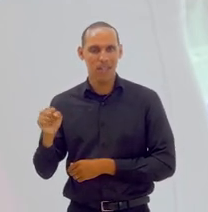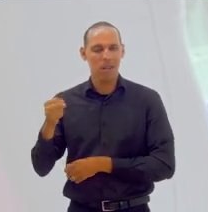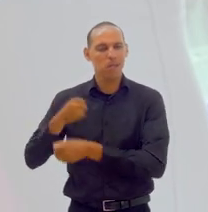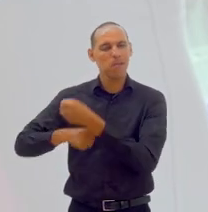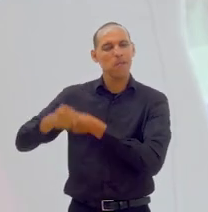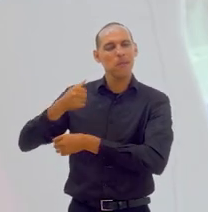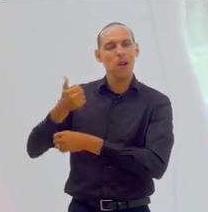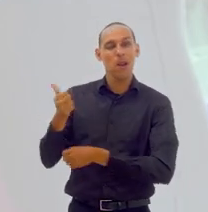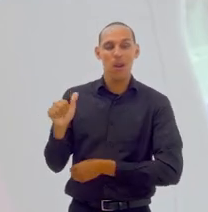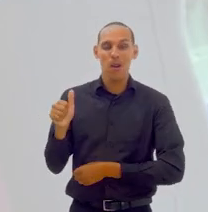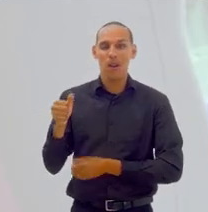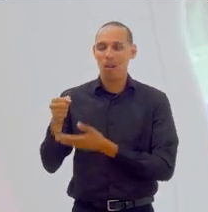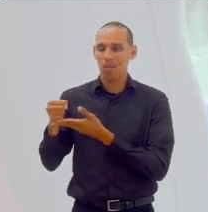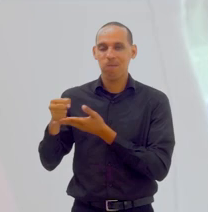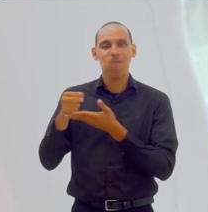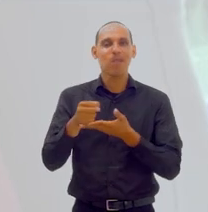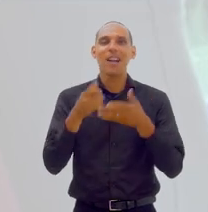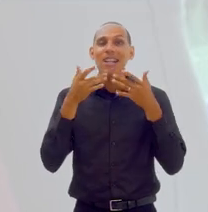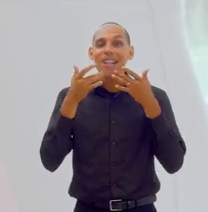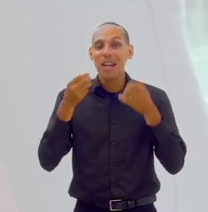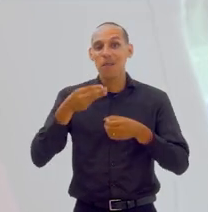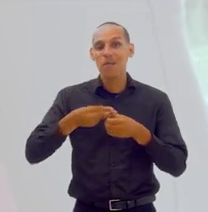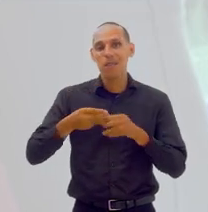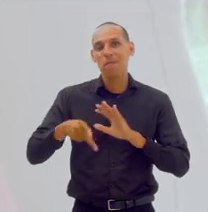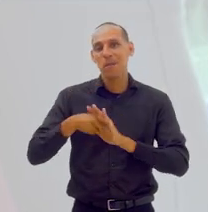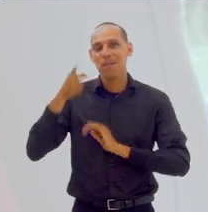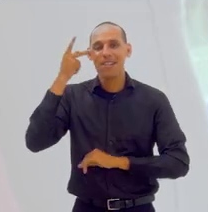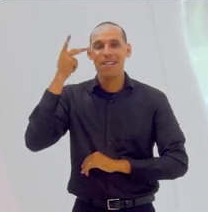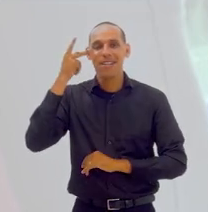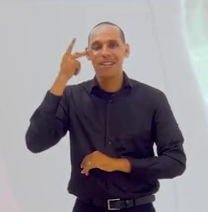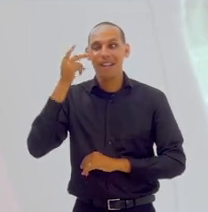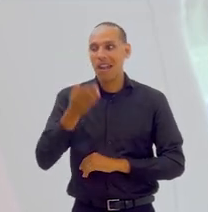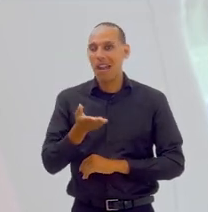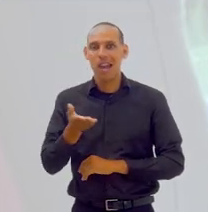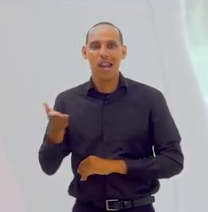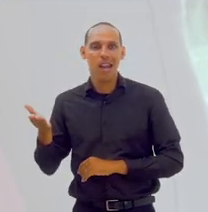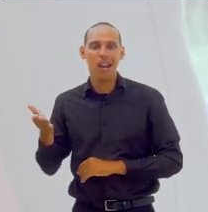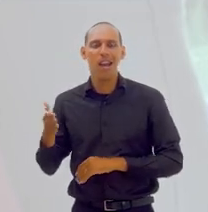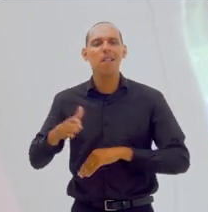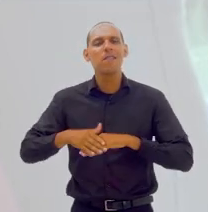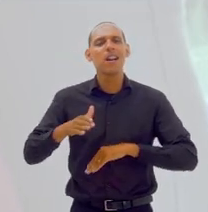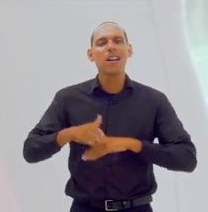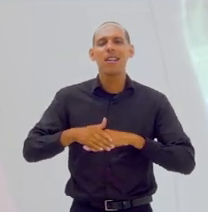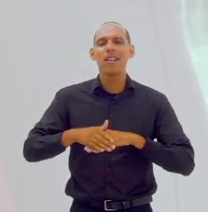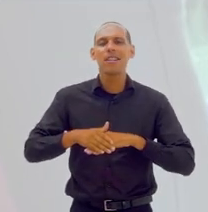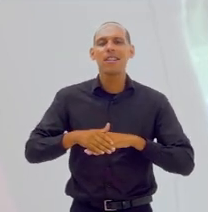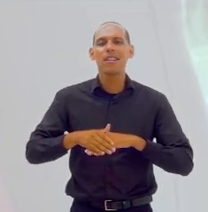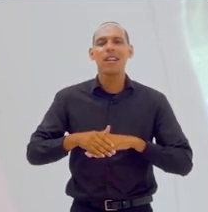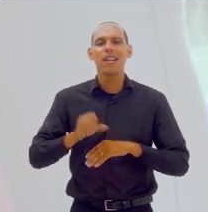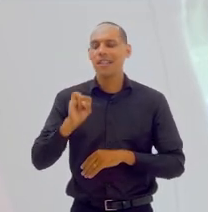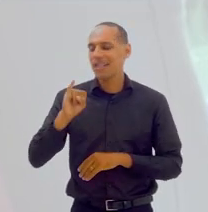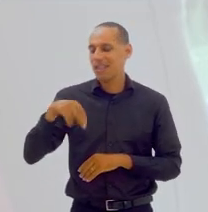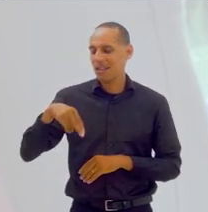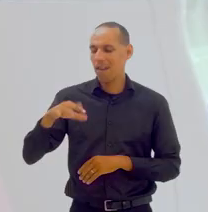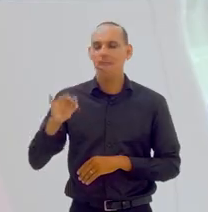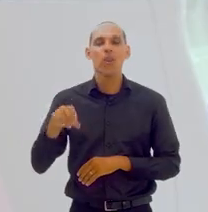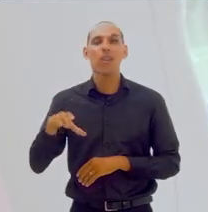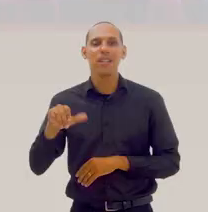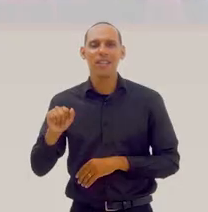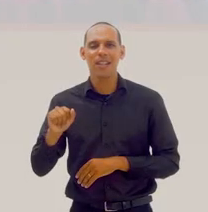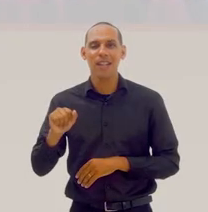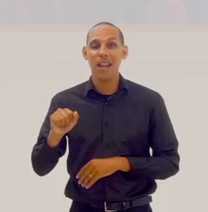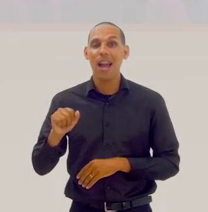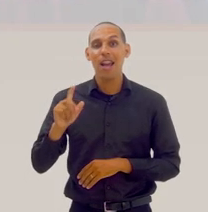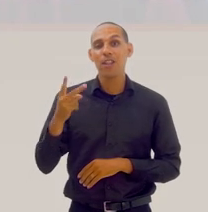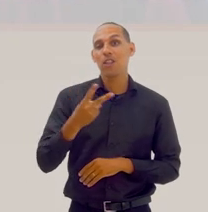foi levá-los ao Teatro Municipal em São Paulo e fazê-los tocar uma das sinfonias mais emblemáticas do repertório sinfônico,